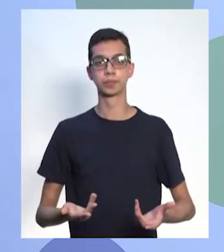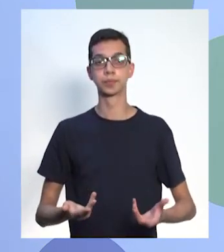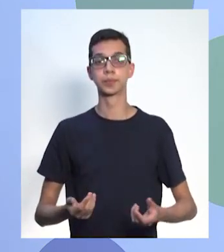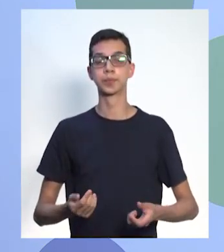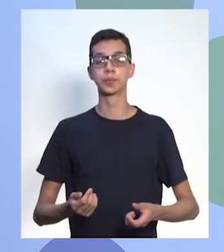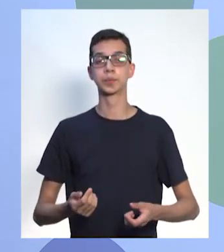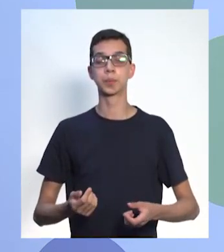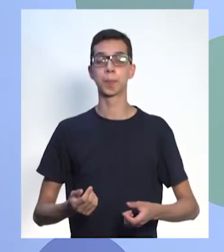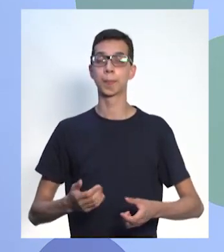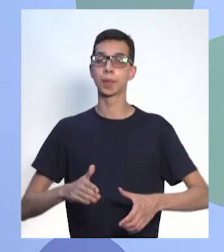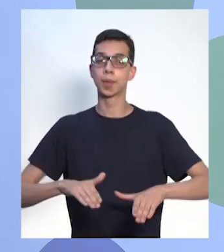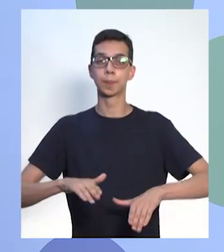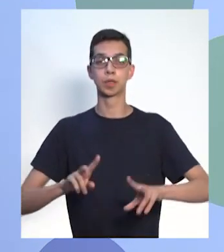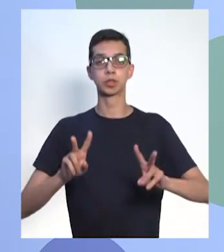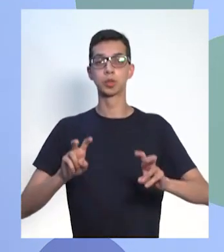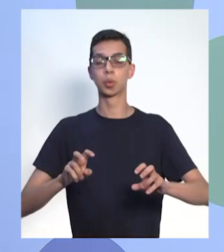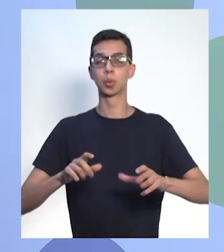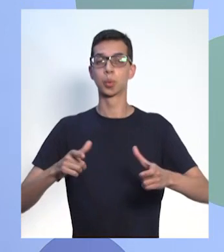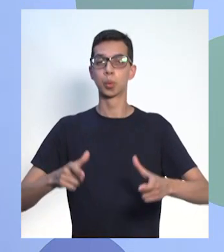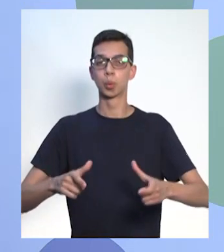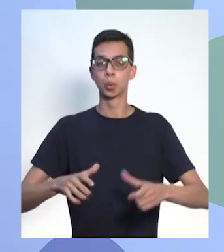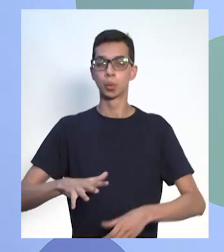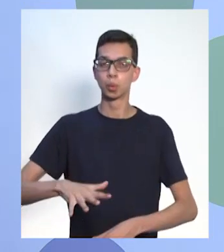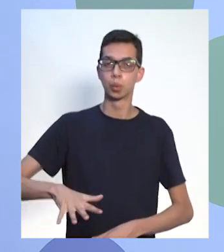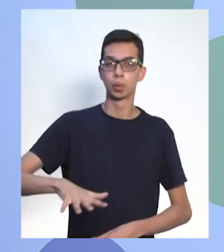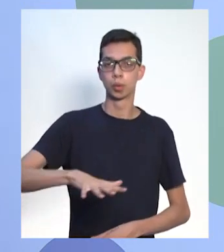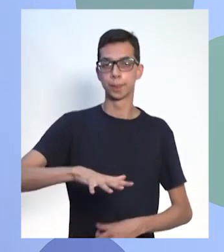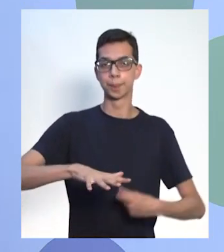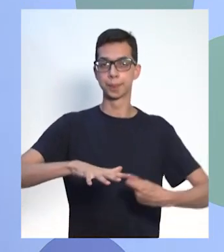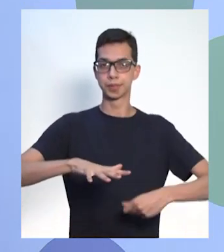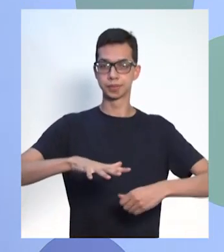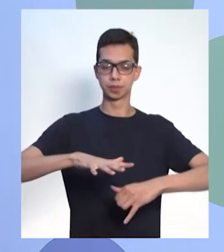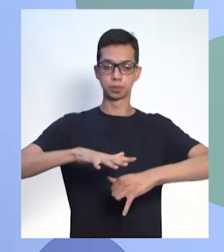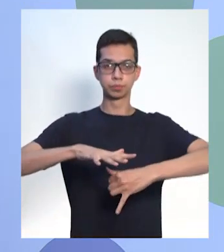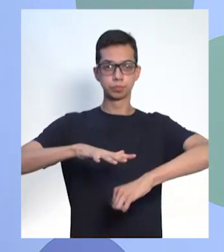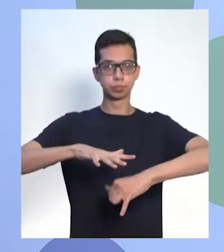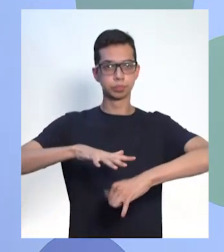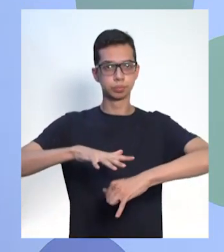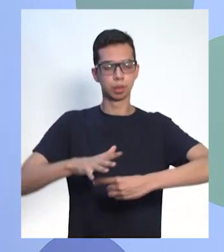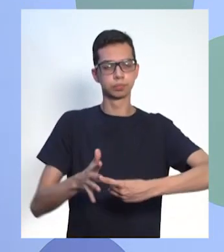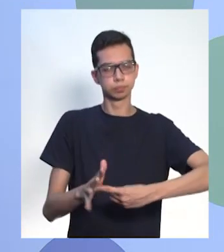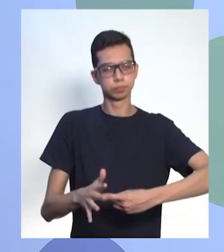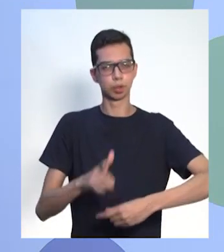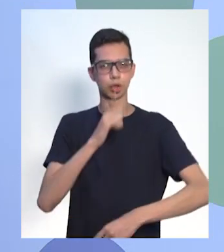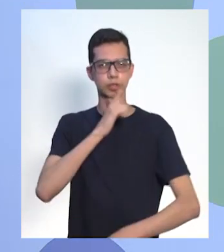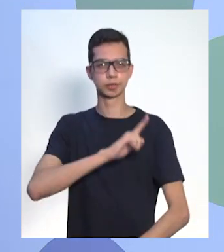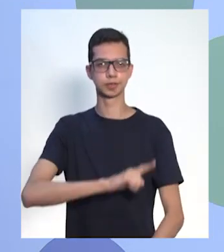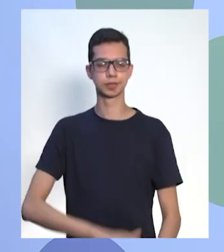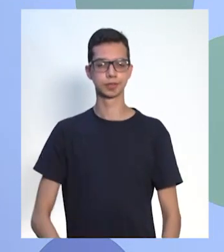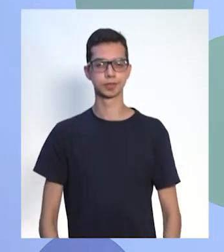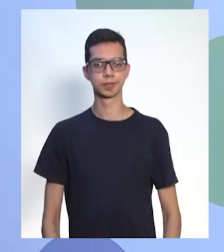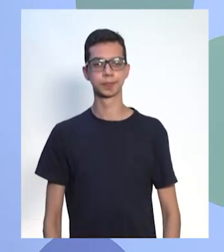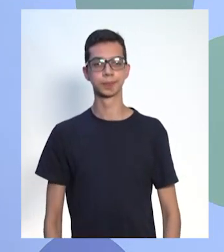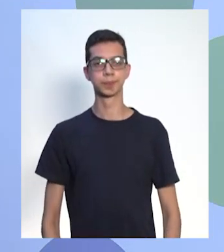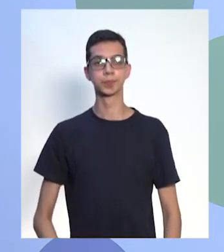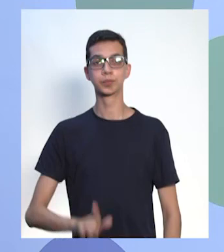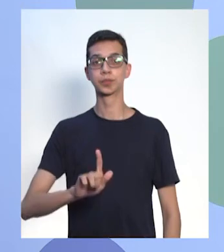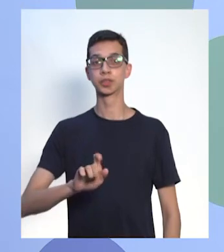eletromagnéticos. Professor Ademar aqui, ó. Gerador gera energia, motor consome energia,